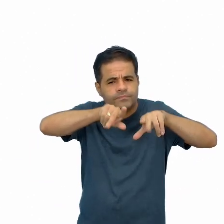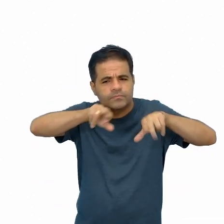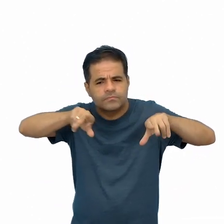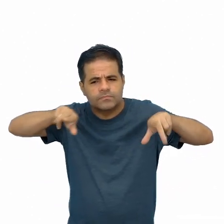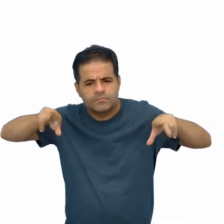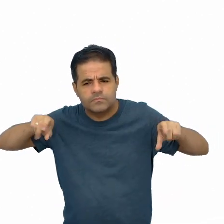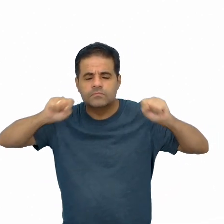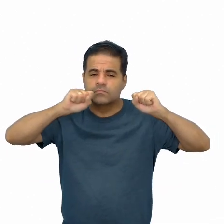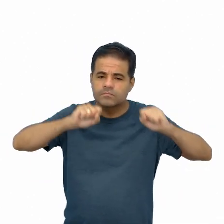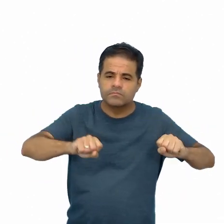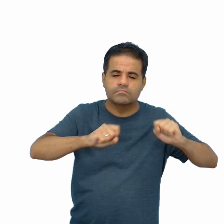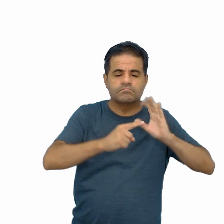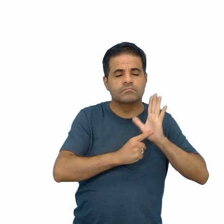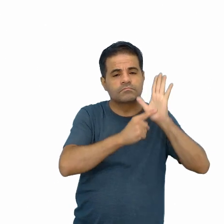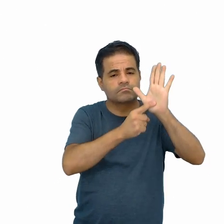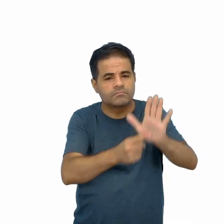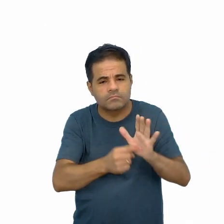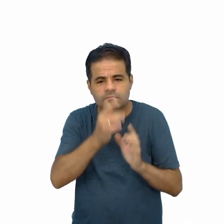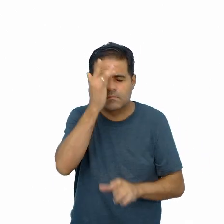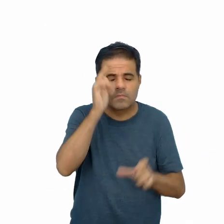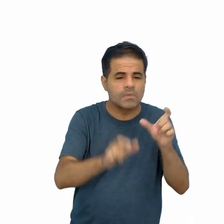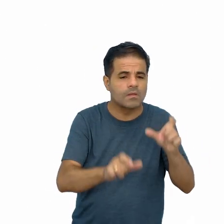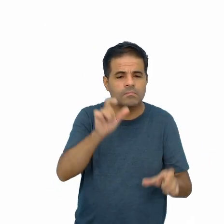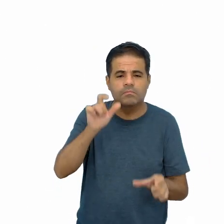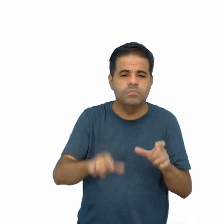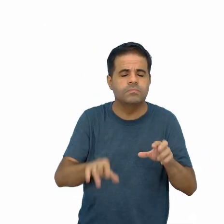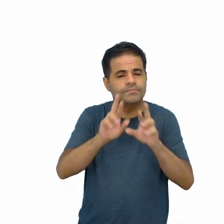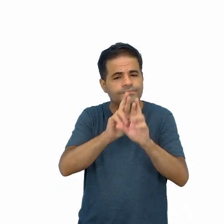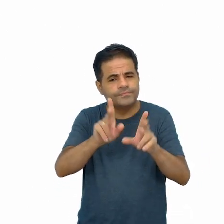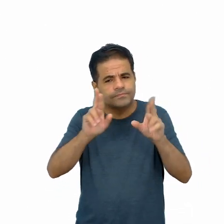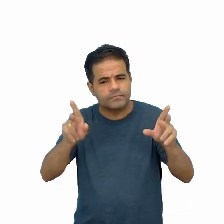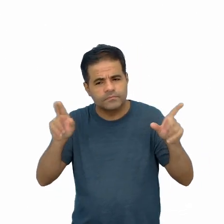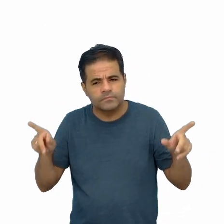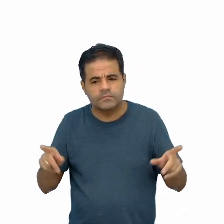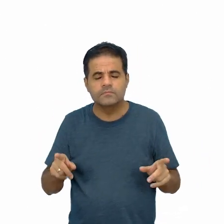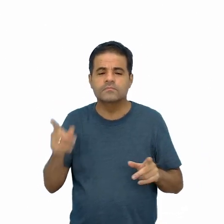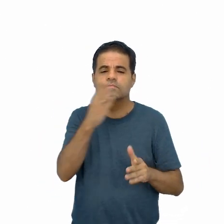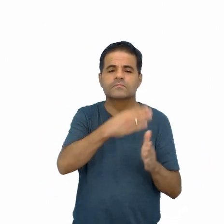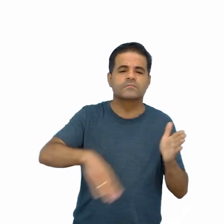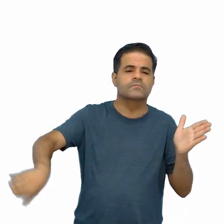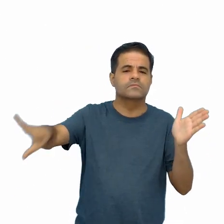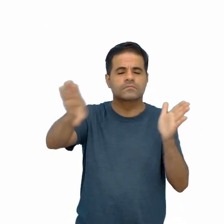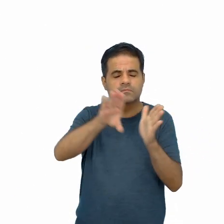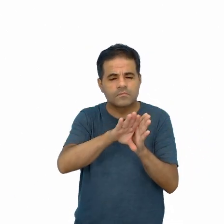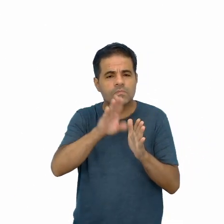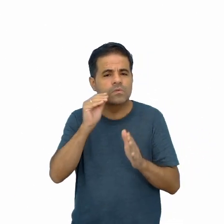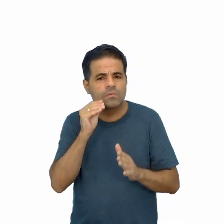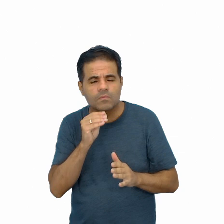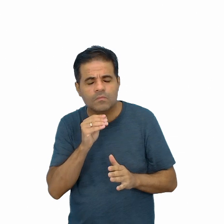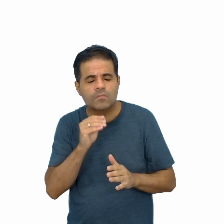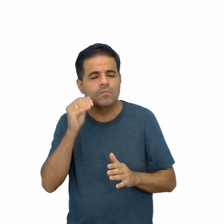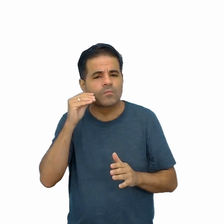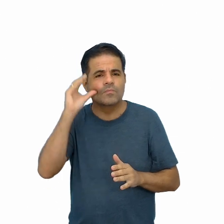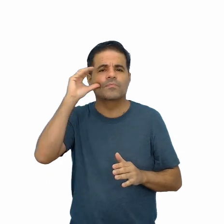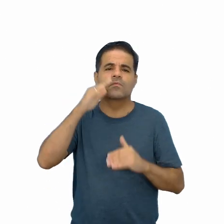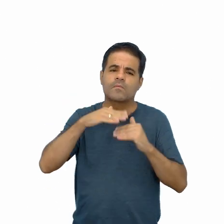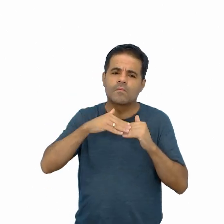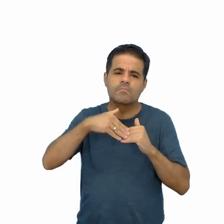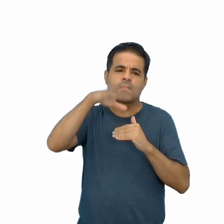vezes que o aluno vai ver, a contextualização diferente, as retomadas, chegando a conhecimentos mais